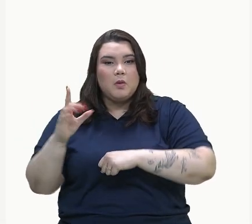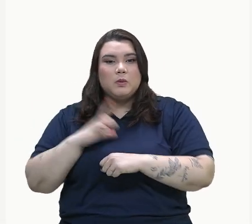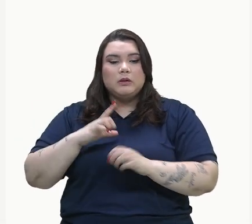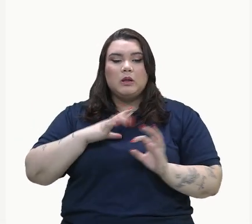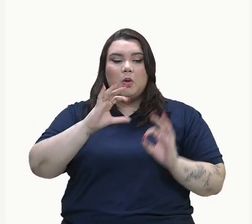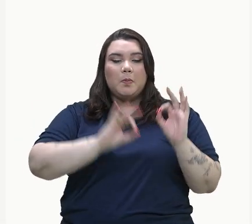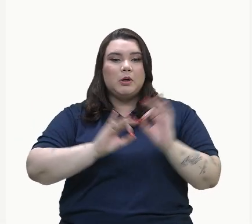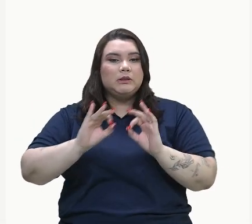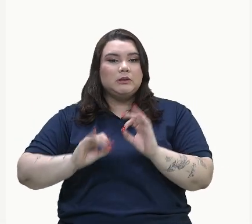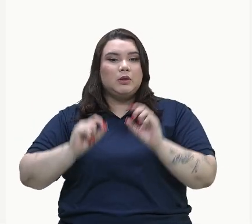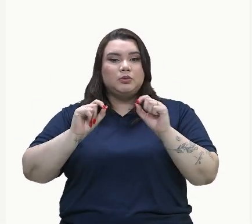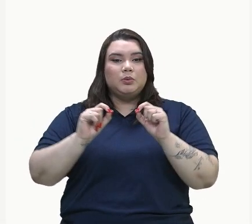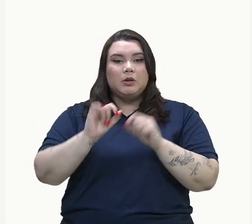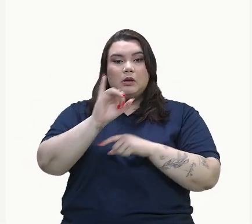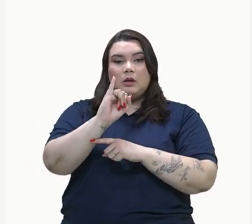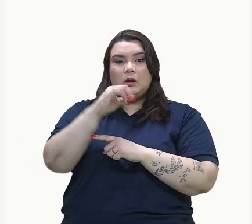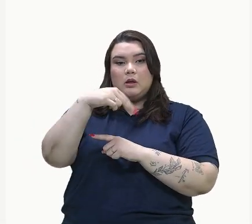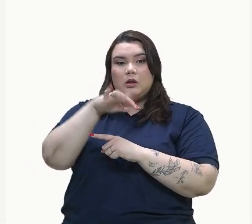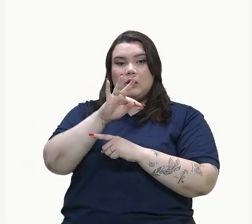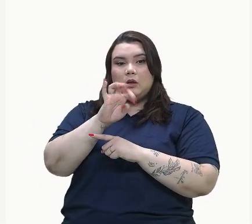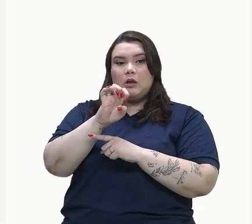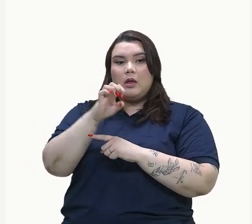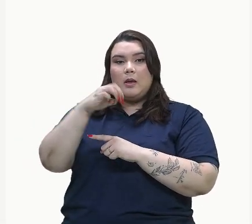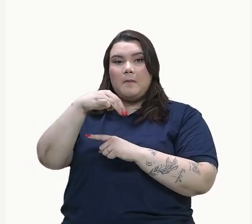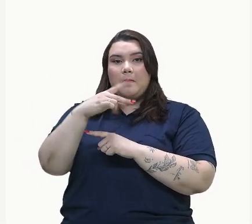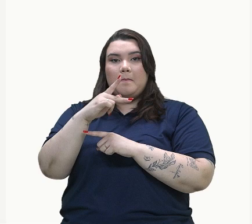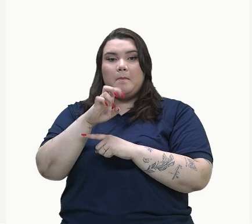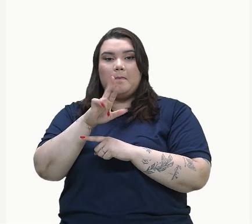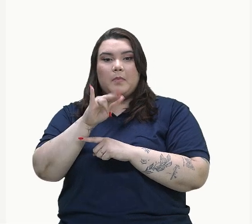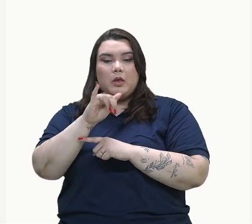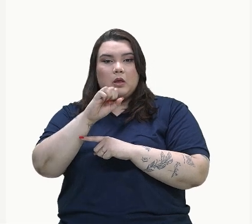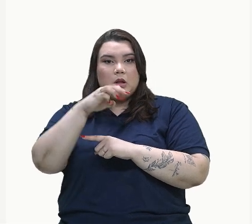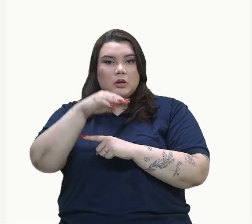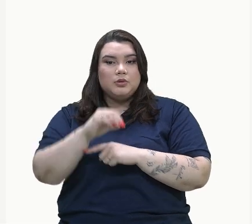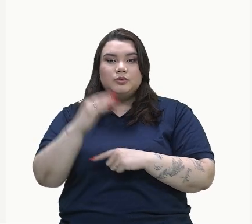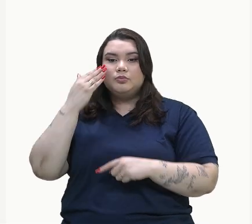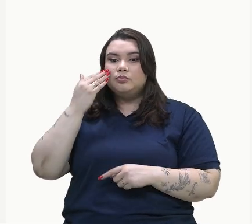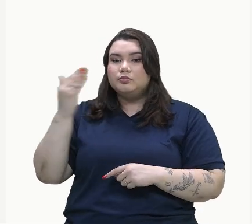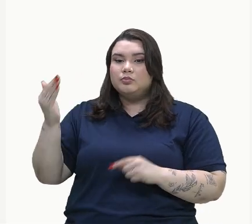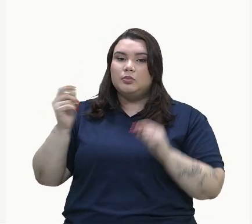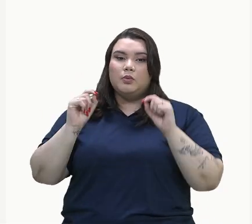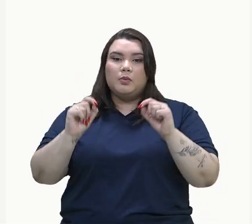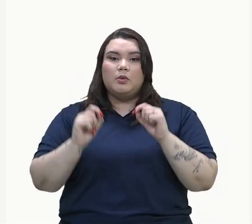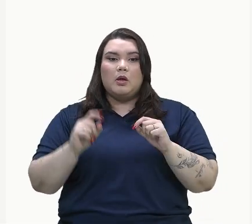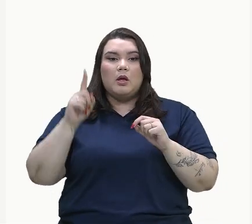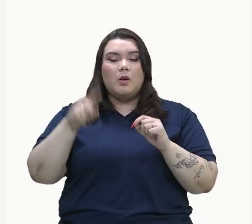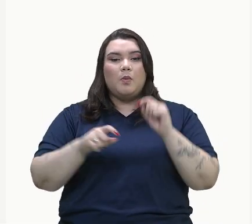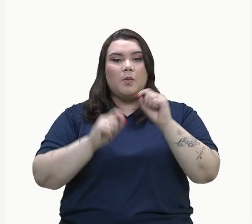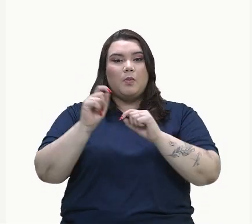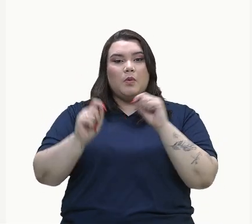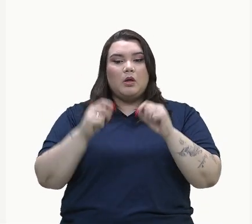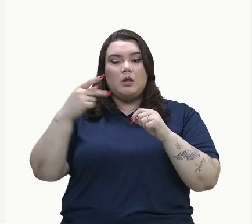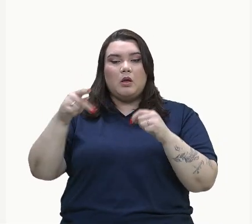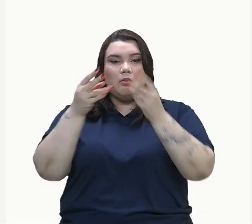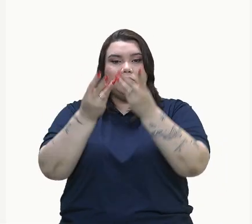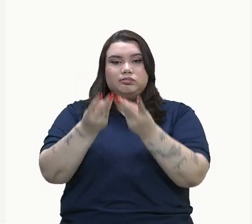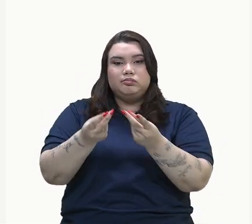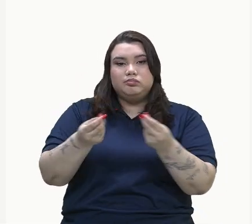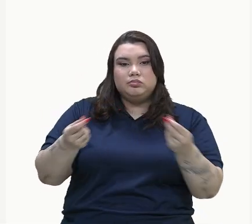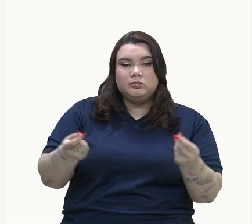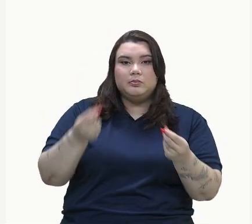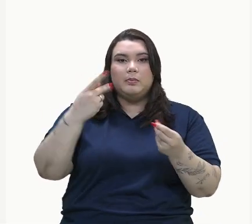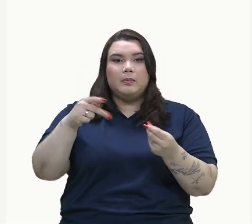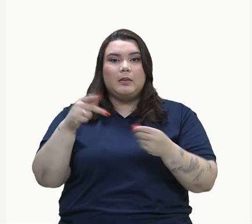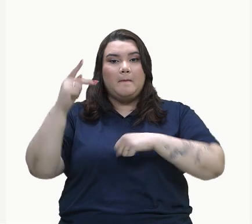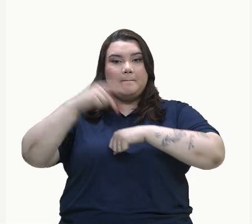dar origem ao solo. E aí, o intemperismo nada mais é que a degradação ou decomposição dessa rocha.